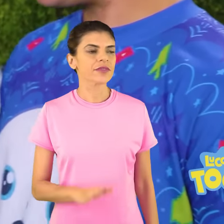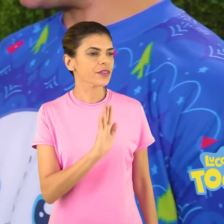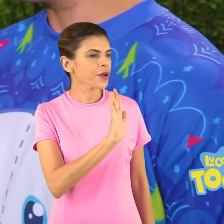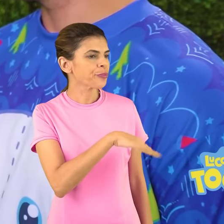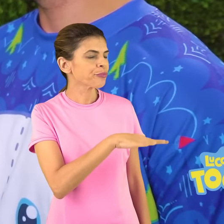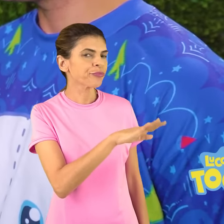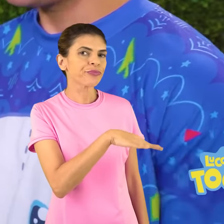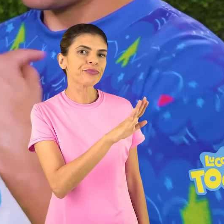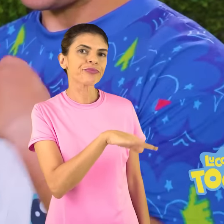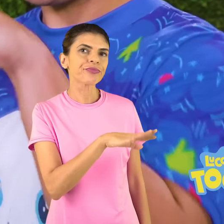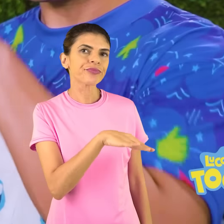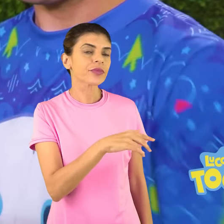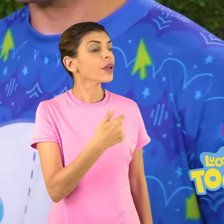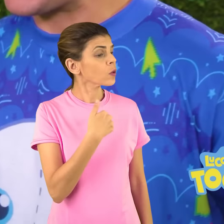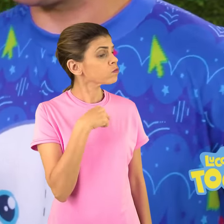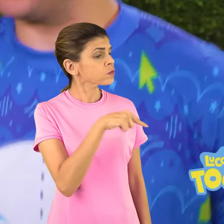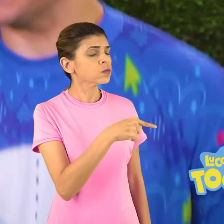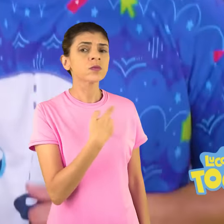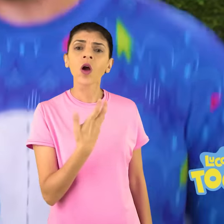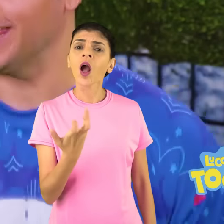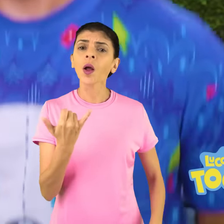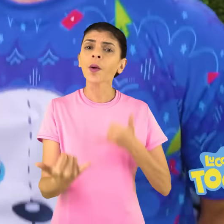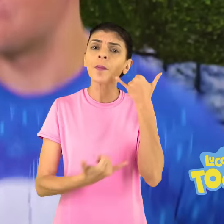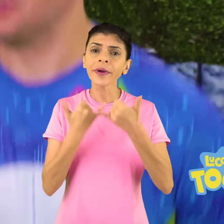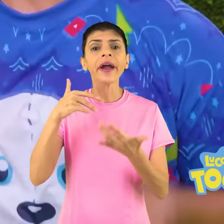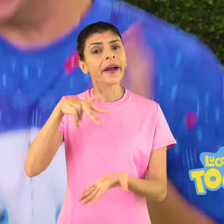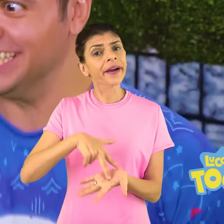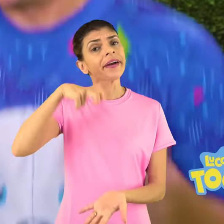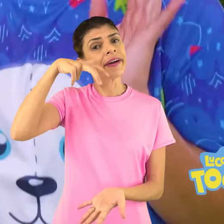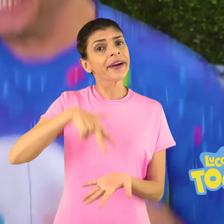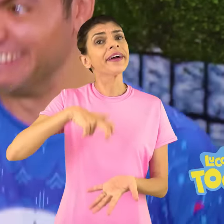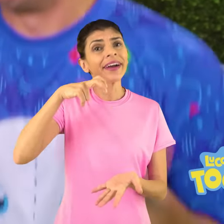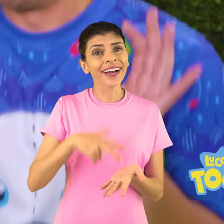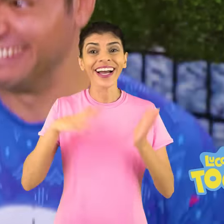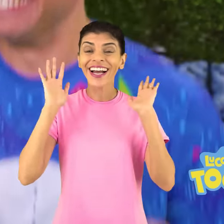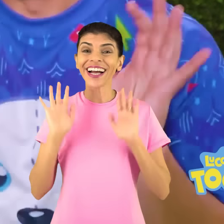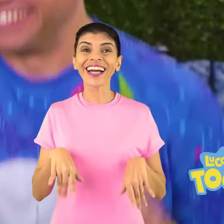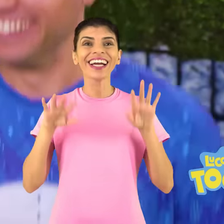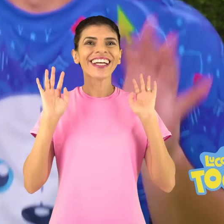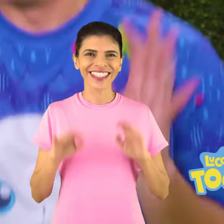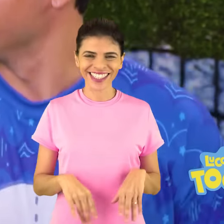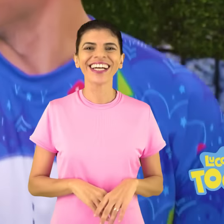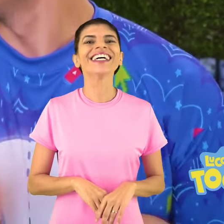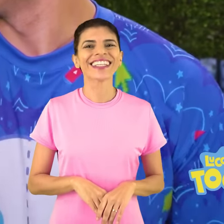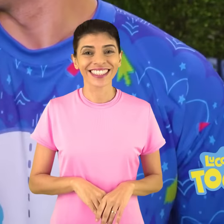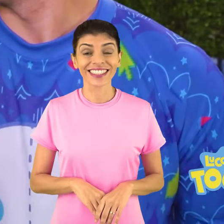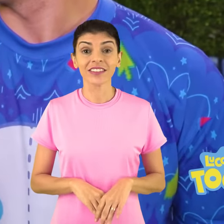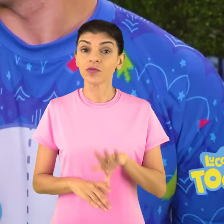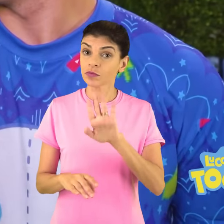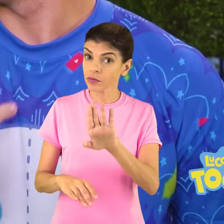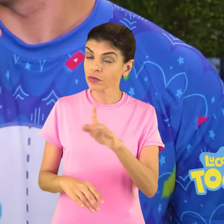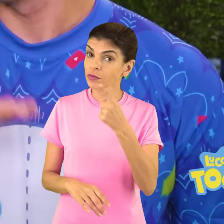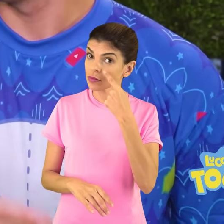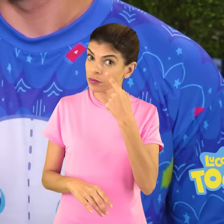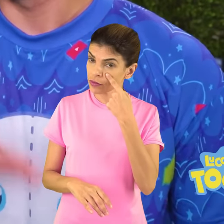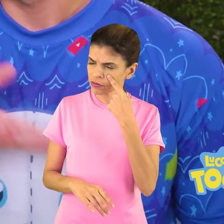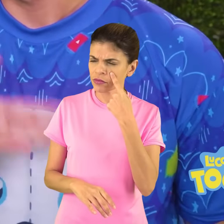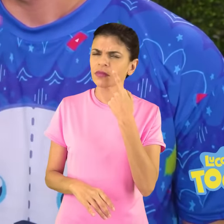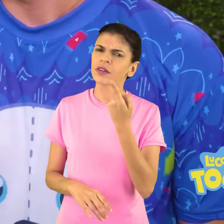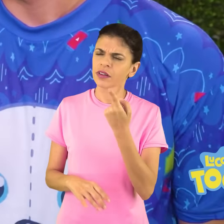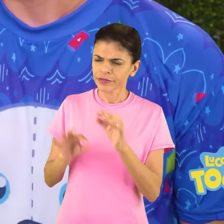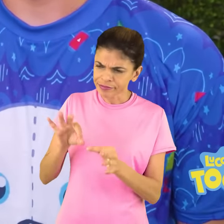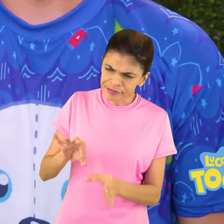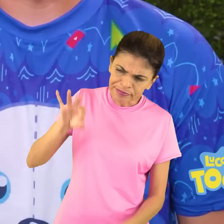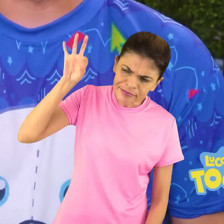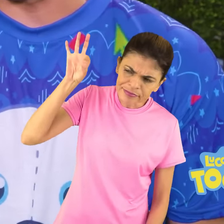Ei, eu também quero brincar naquele trampolim Claro Mas antes Você precisa